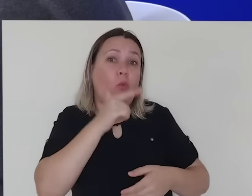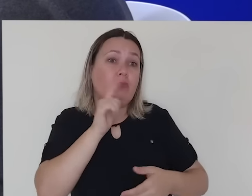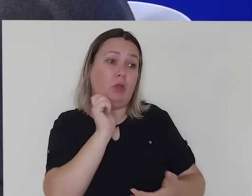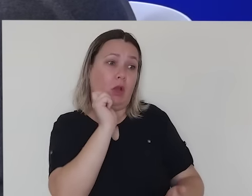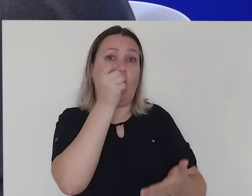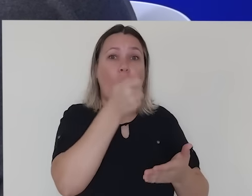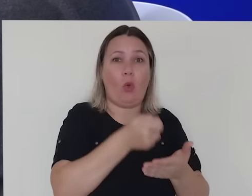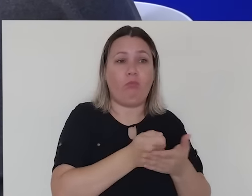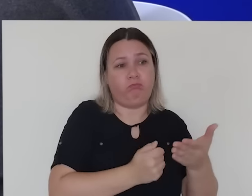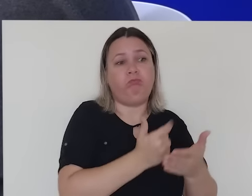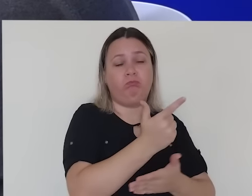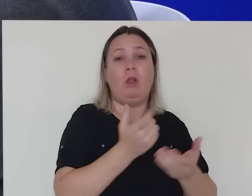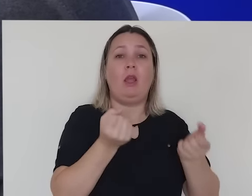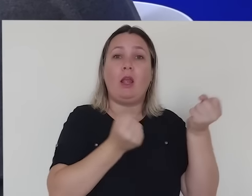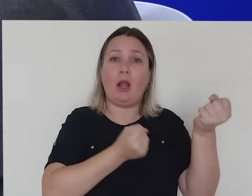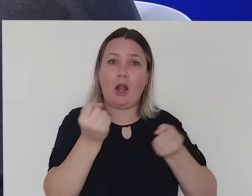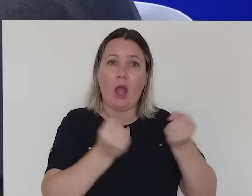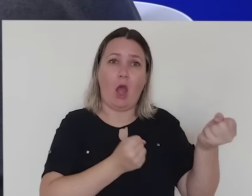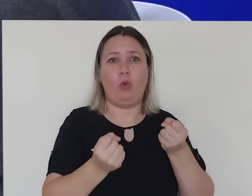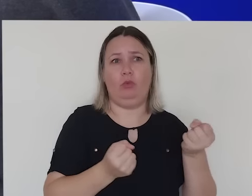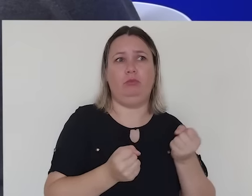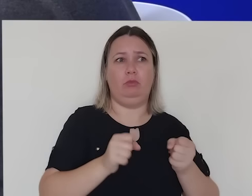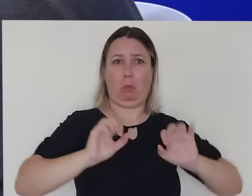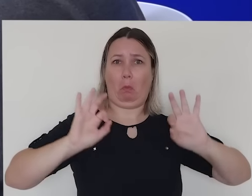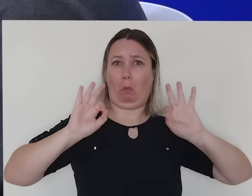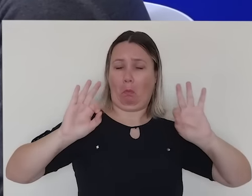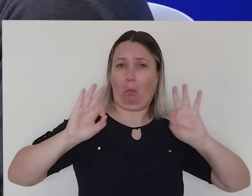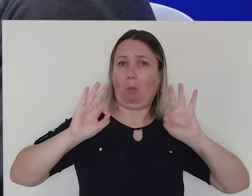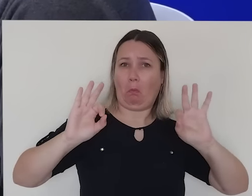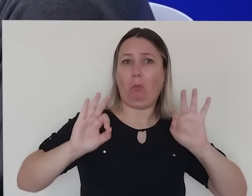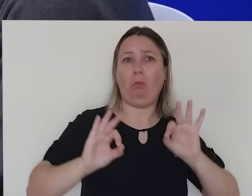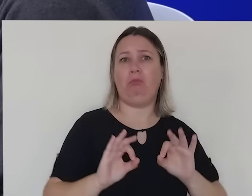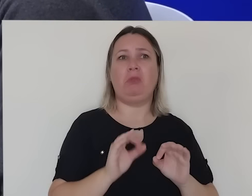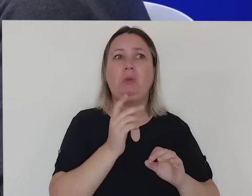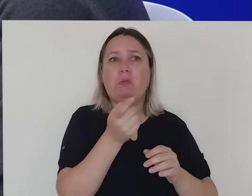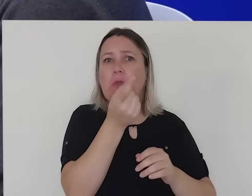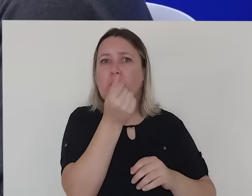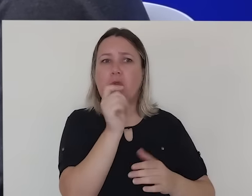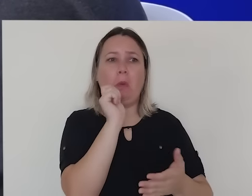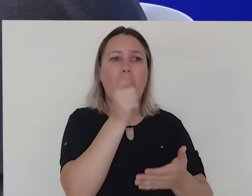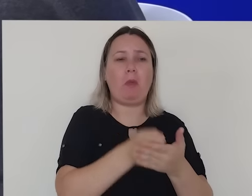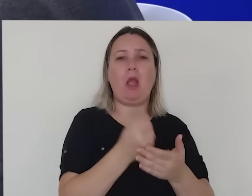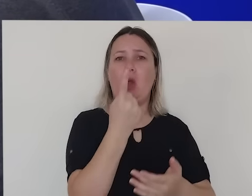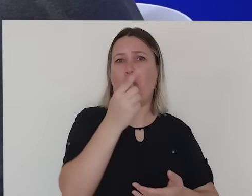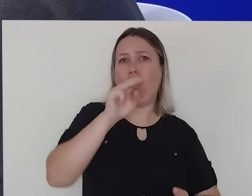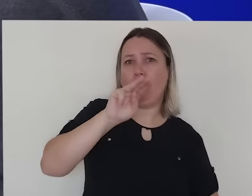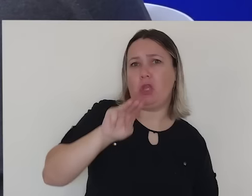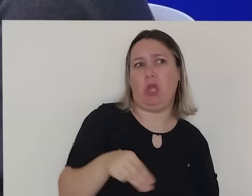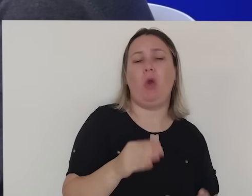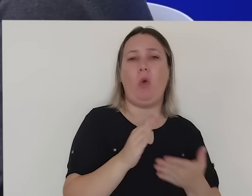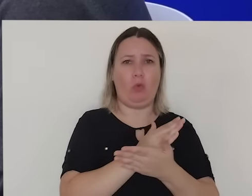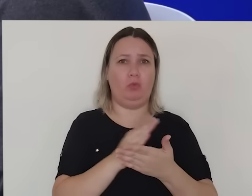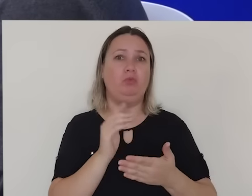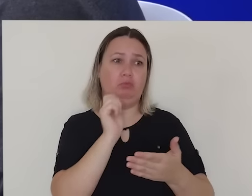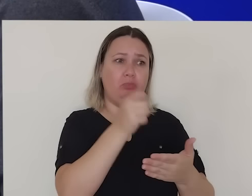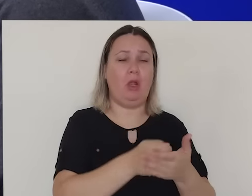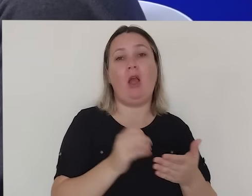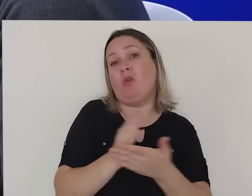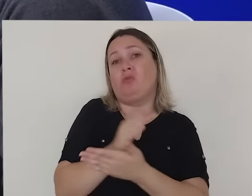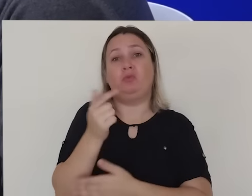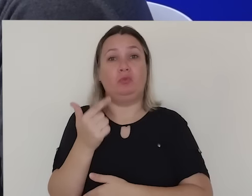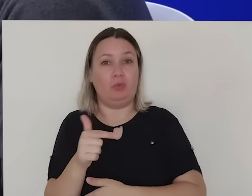elétrico de entrada hoje né não dá para dizer que é um preço acessível mas muito competitivo pro mercado brasileiro Como tem sido